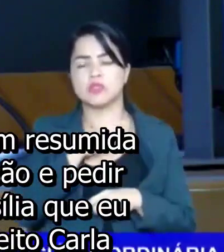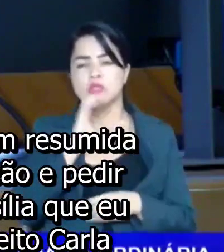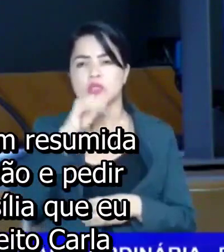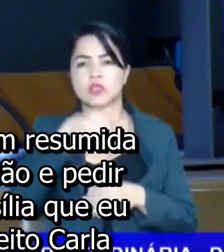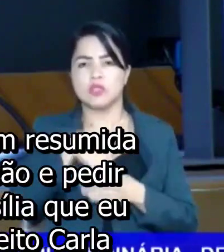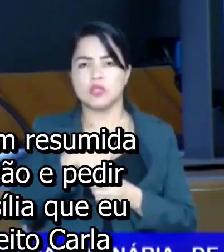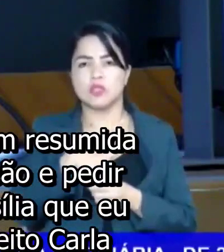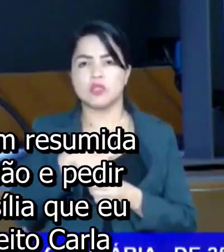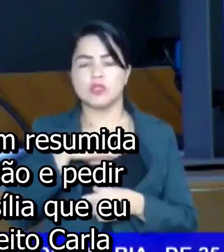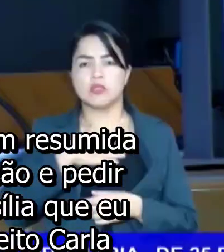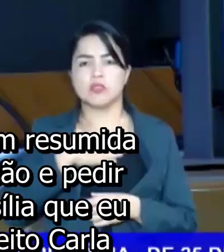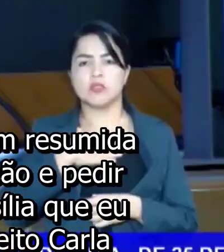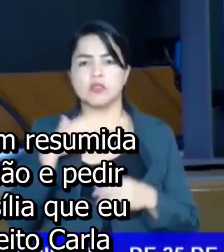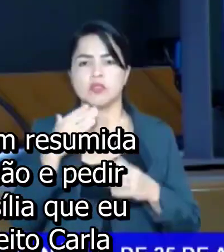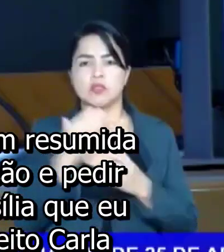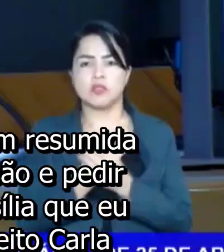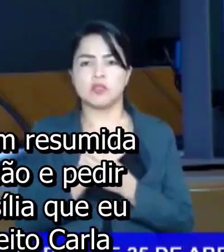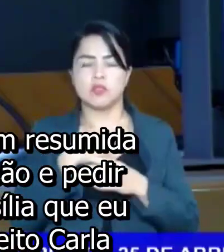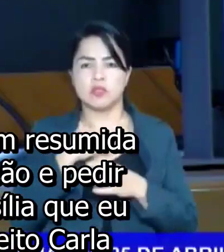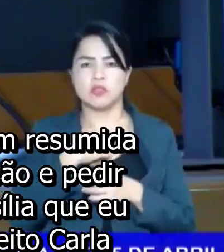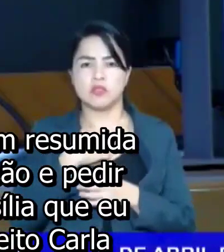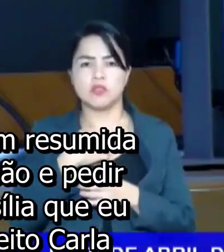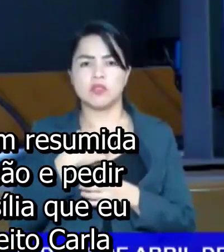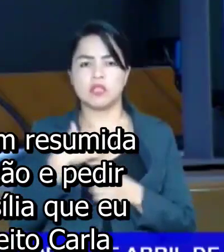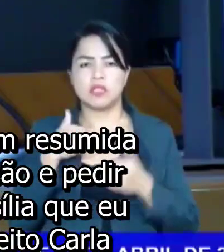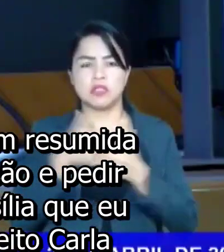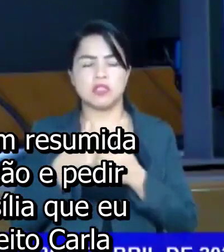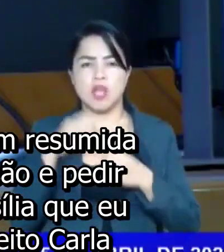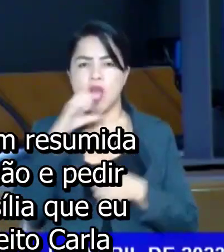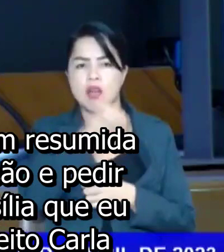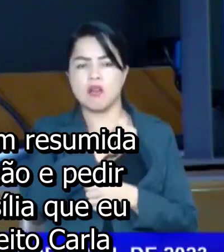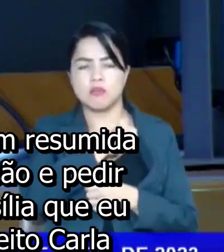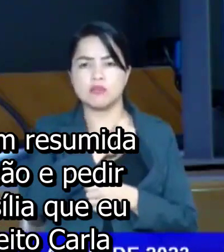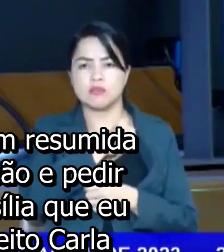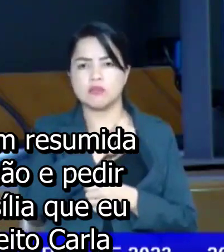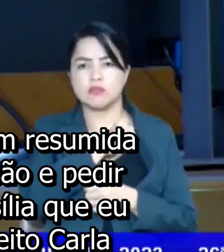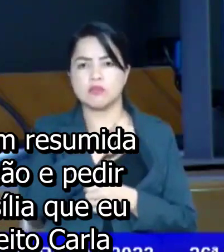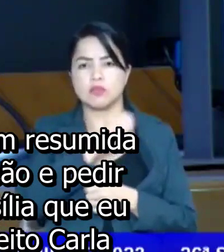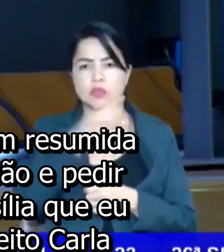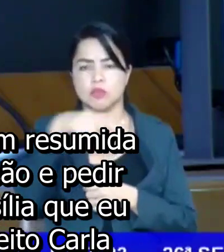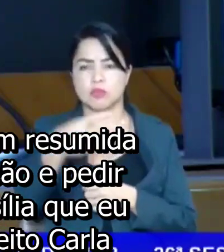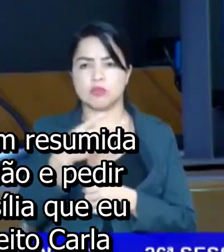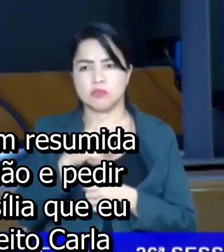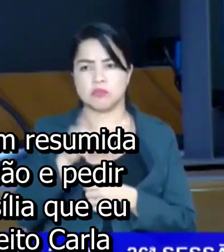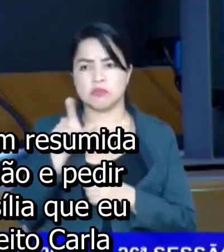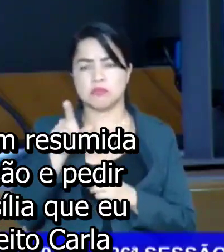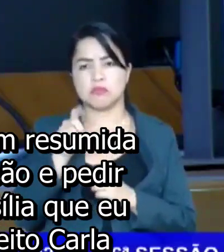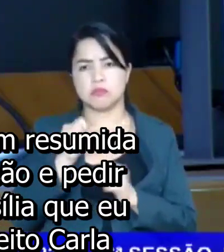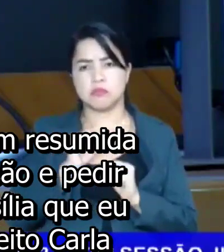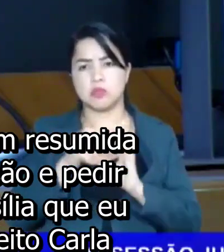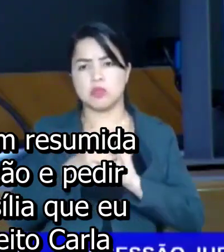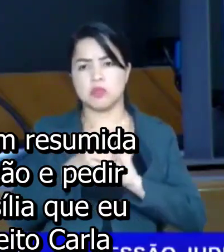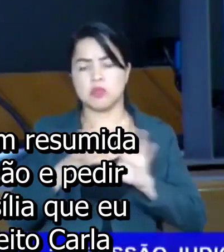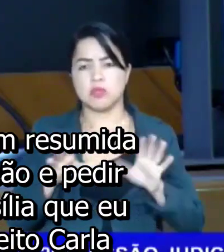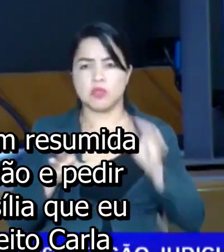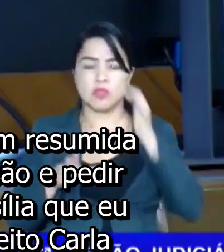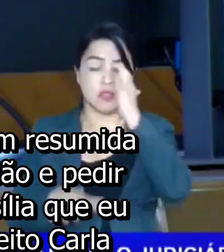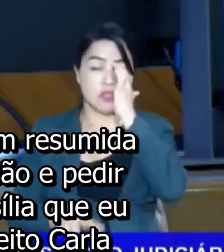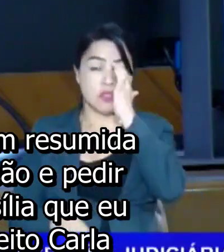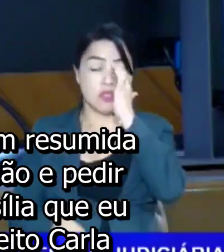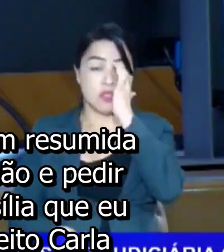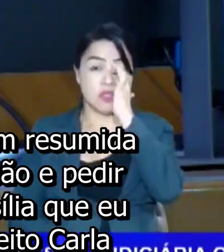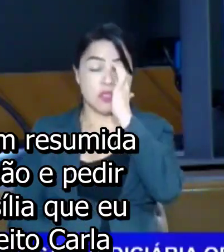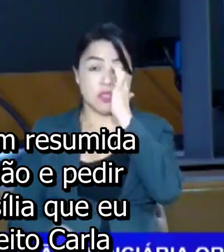voto o meu processo, eu vou tentar fazer de forma bem resumida e depois Vossa Excelência, se puder, me libera da sessão.